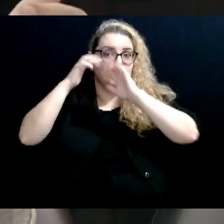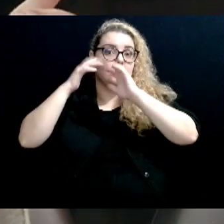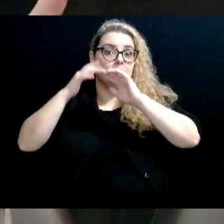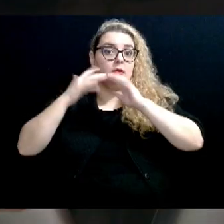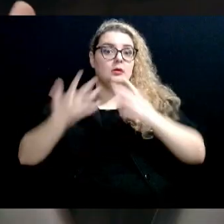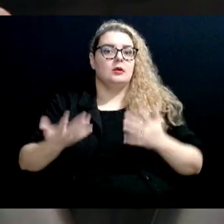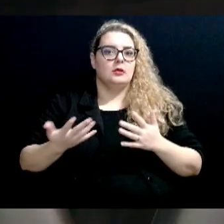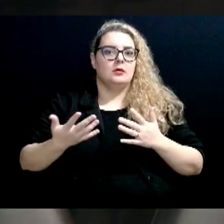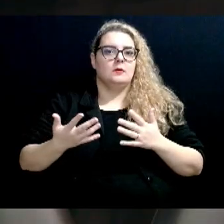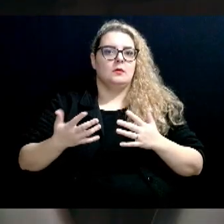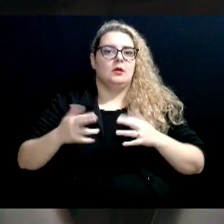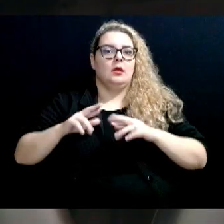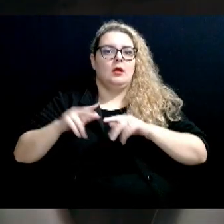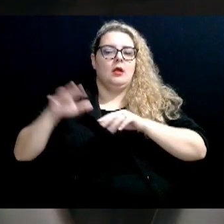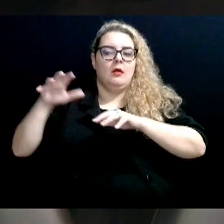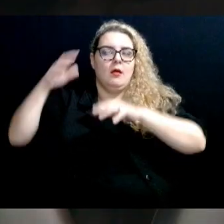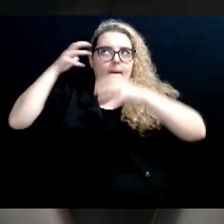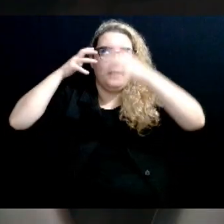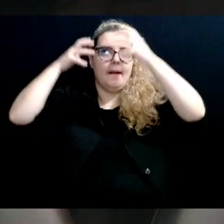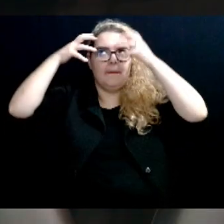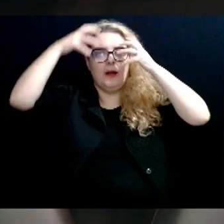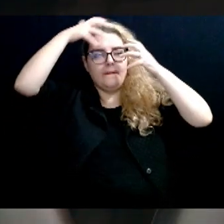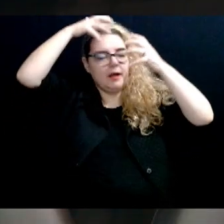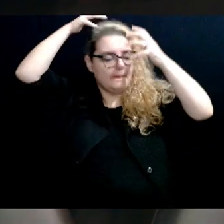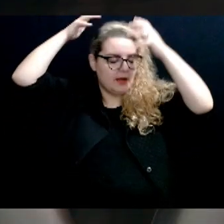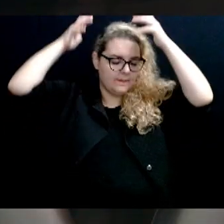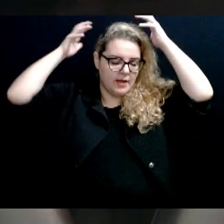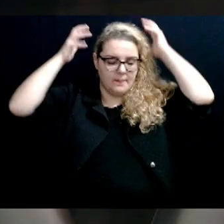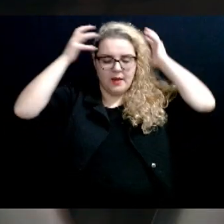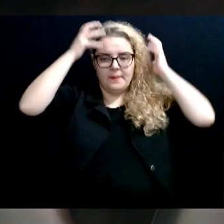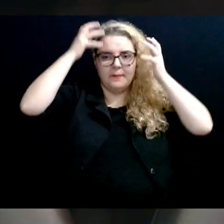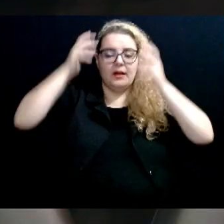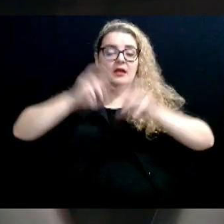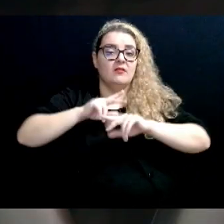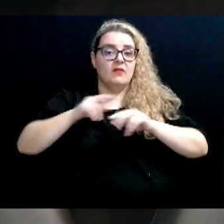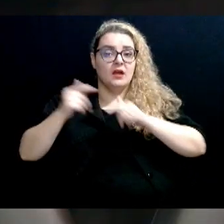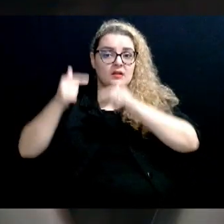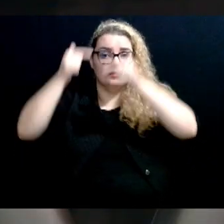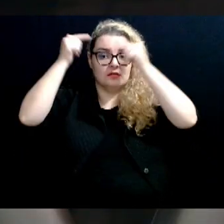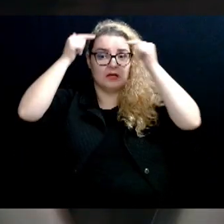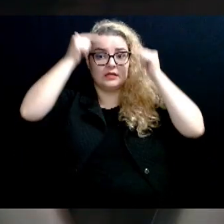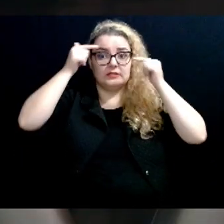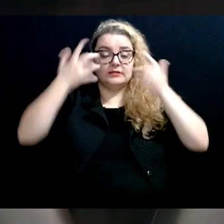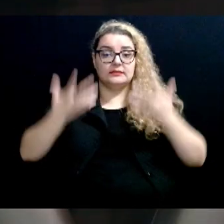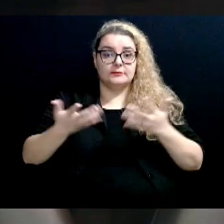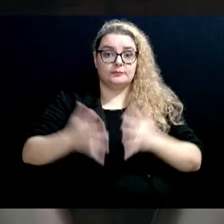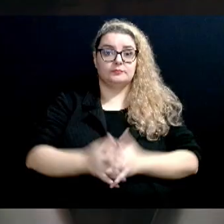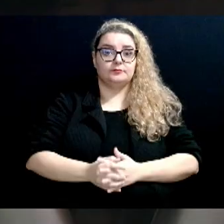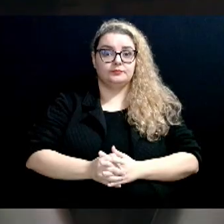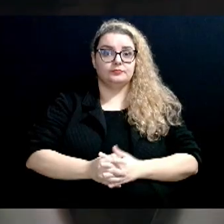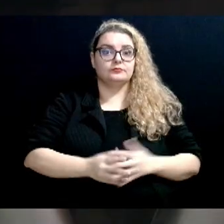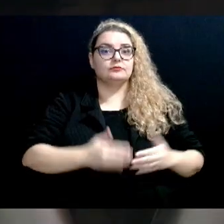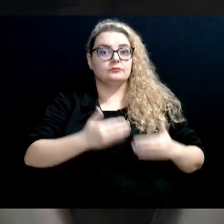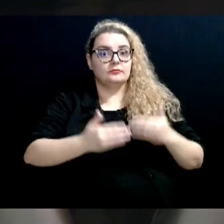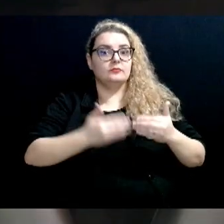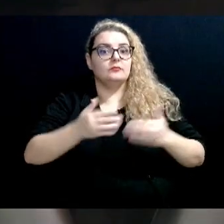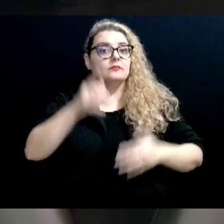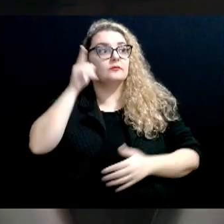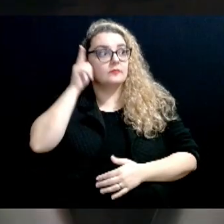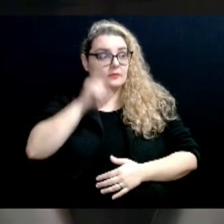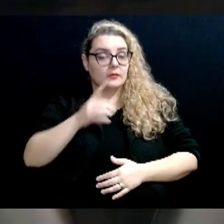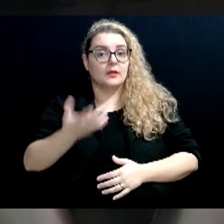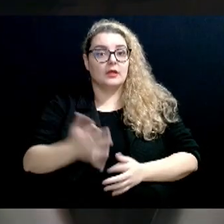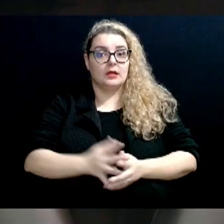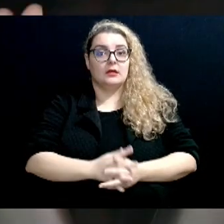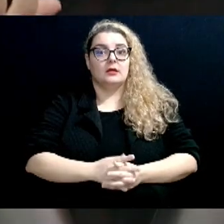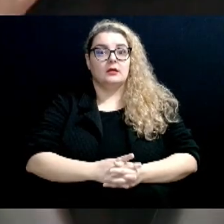várias regiões do cérebro. Que a partir e com o tempo você consegue retomar